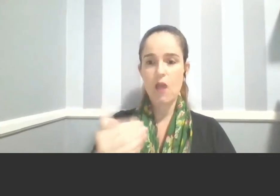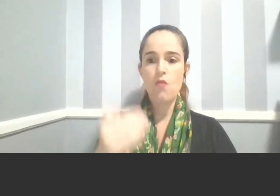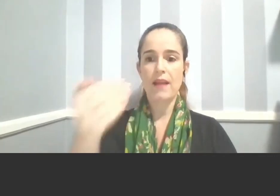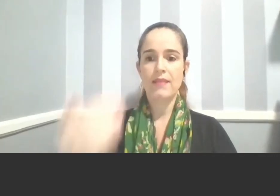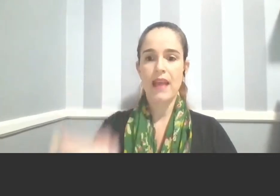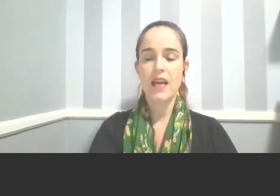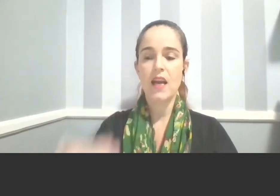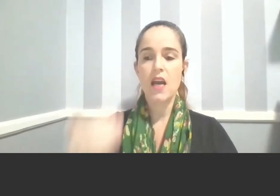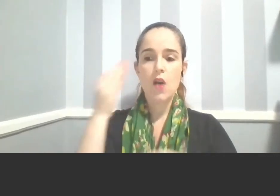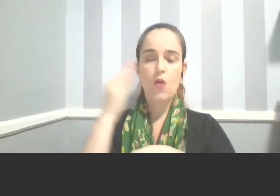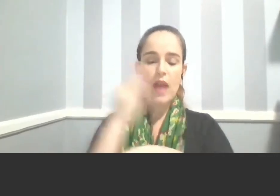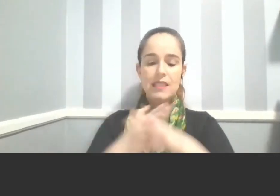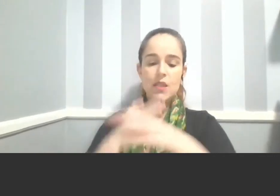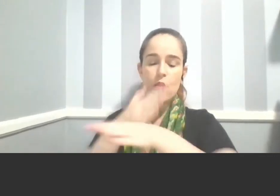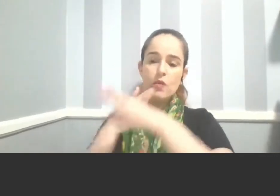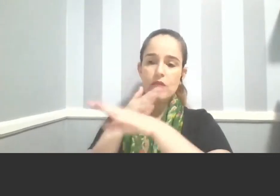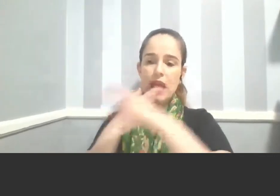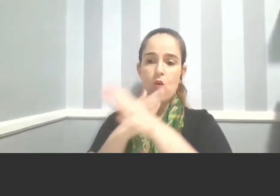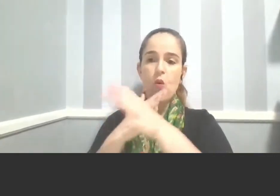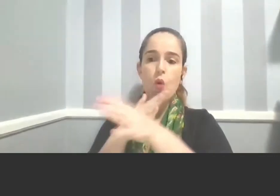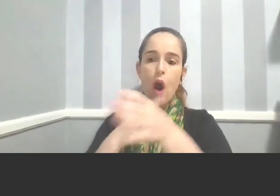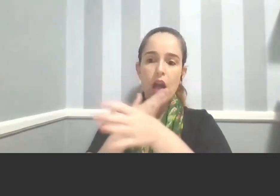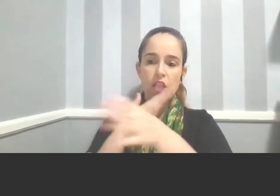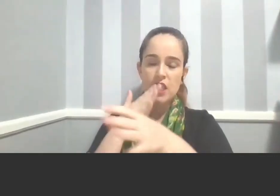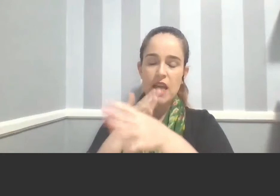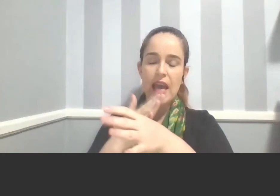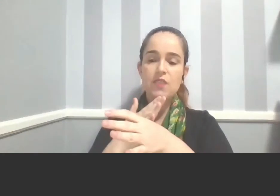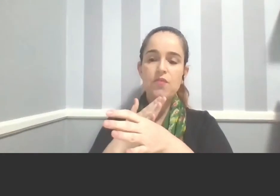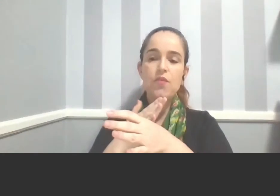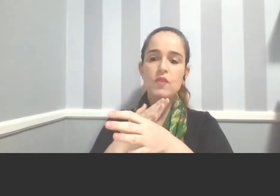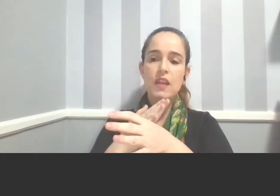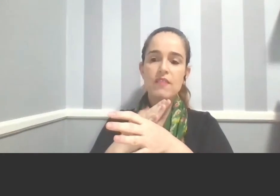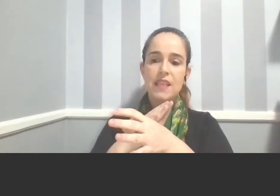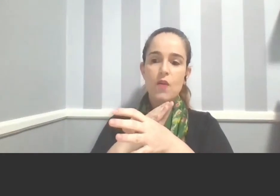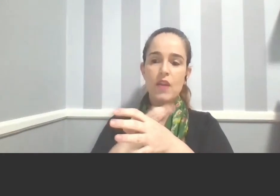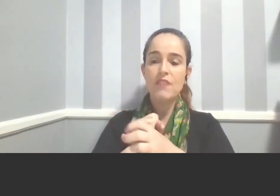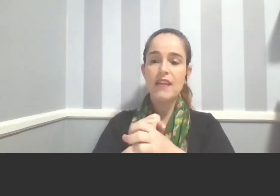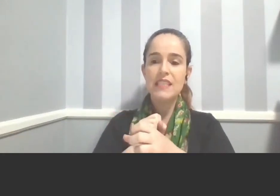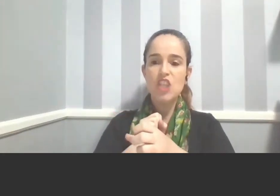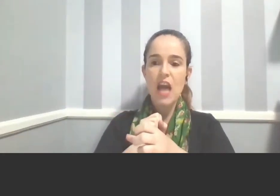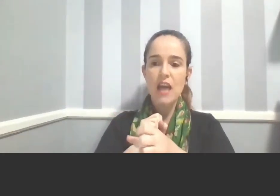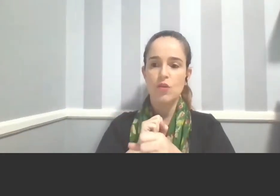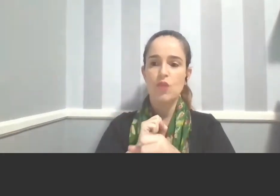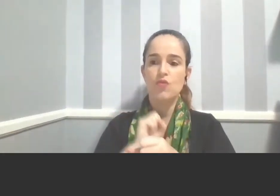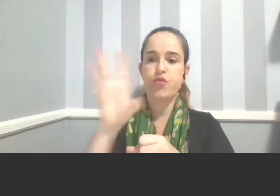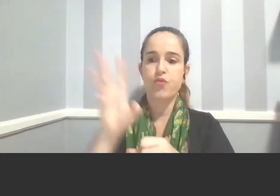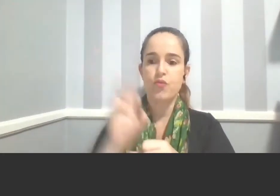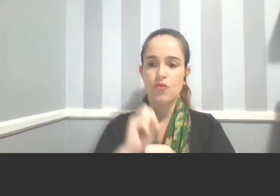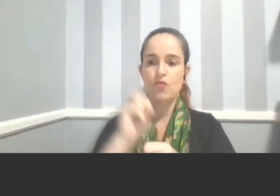hemorragia em alguma artéria, quando eu tenho o corte, esse fluxo ele vai ser o quê? Ele vai ser em